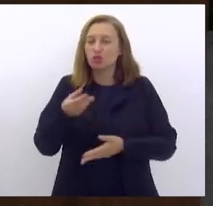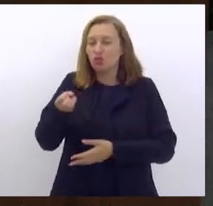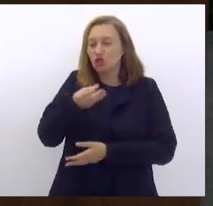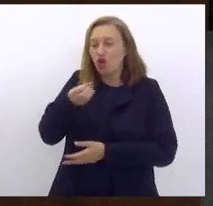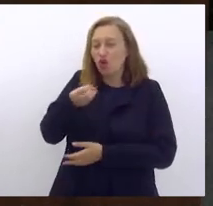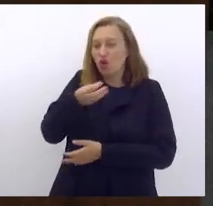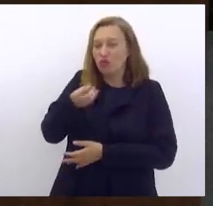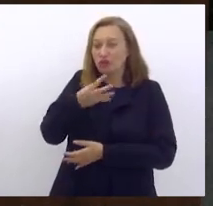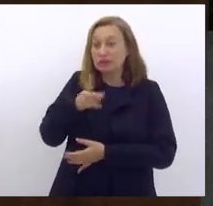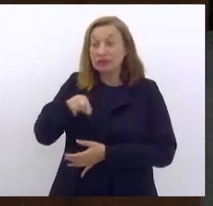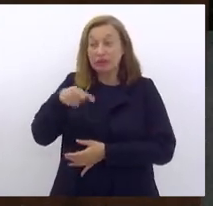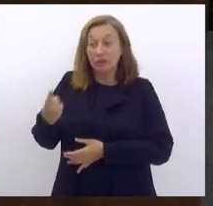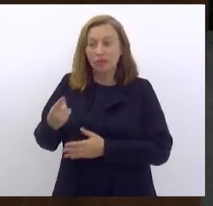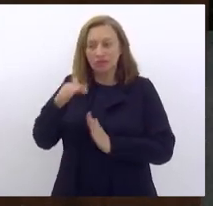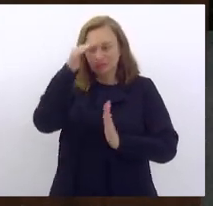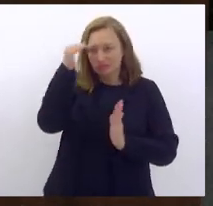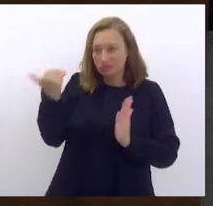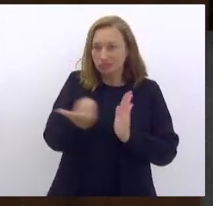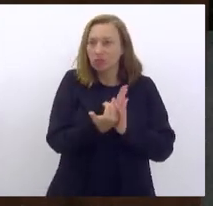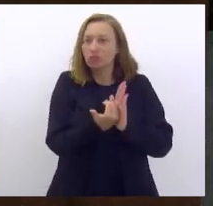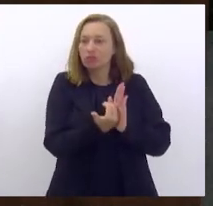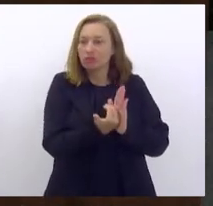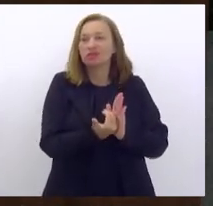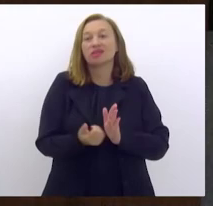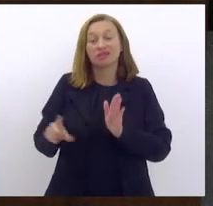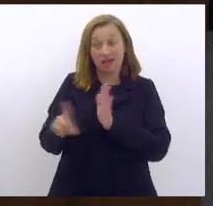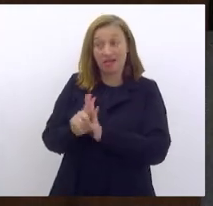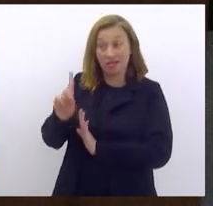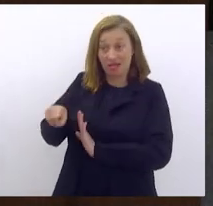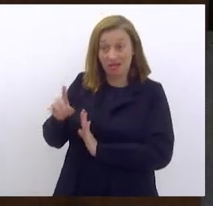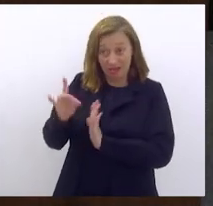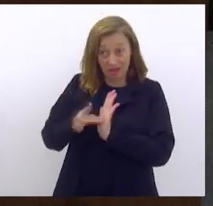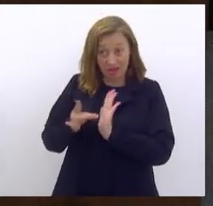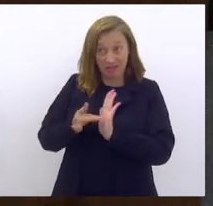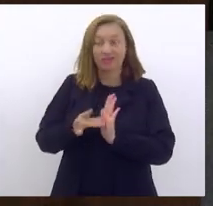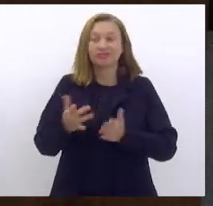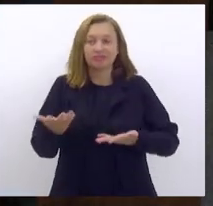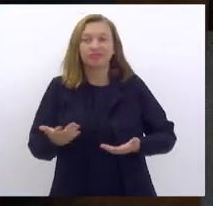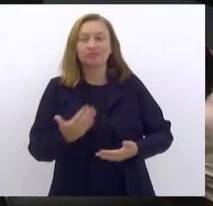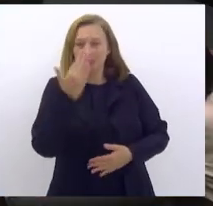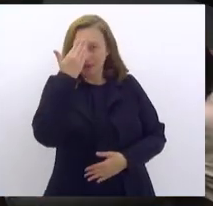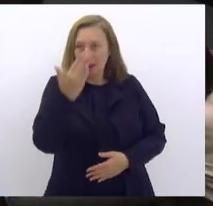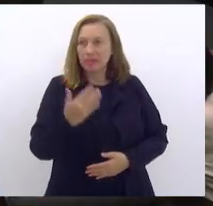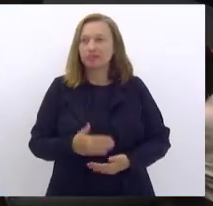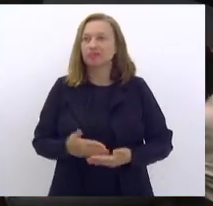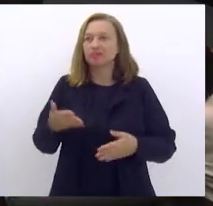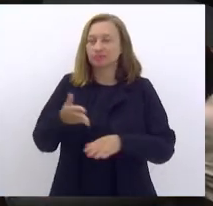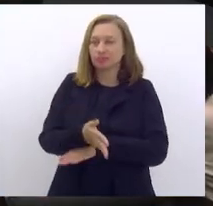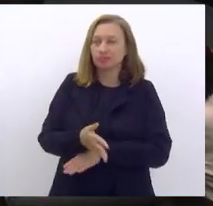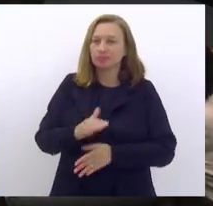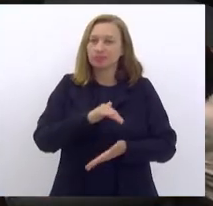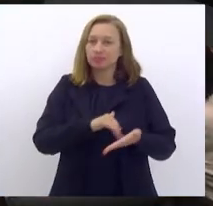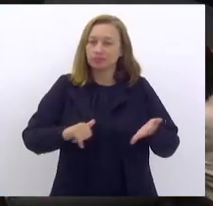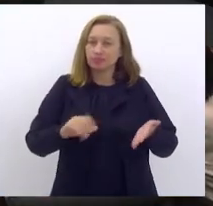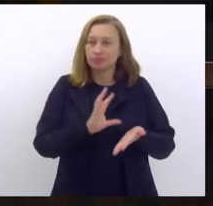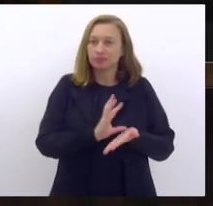e depois a gente vai fazer o cúmplice dessa lei, não é verdade, Samuel? Obrigado. Aí, quando chegar, a gente retira de